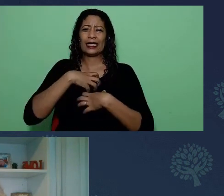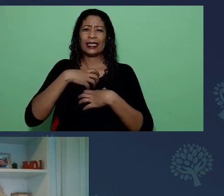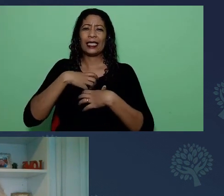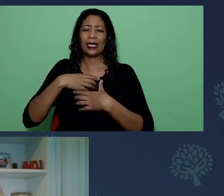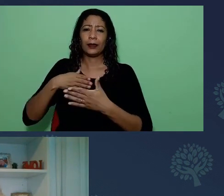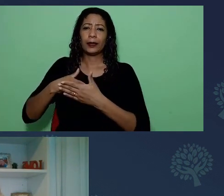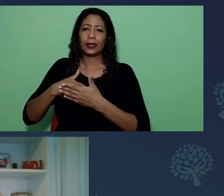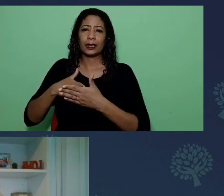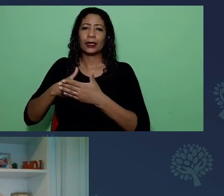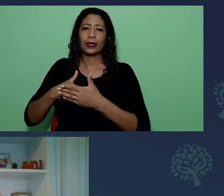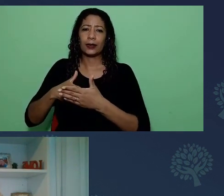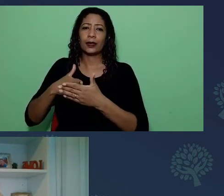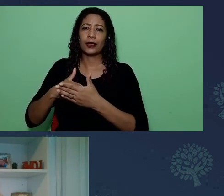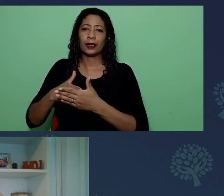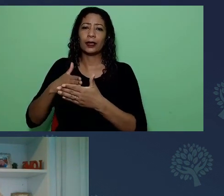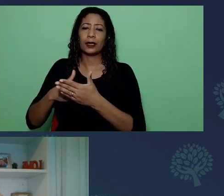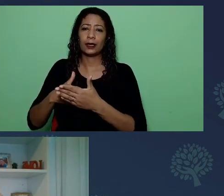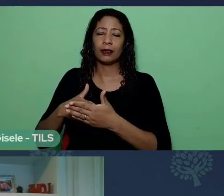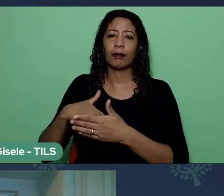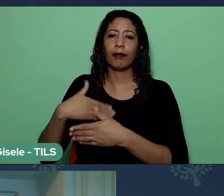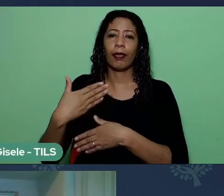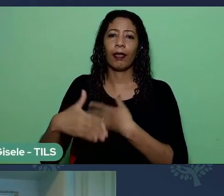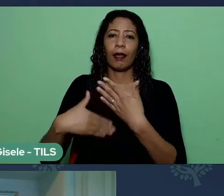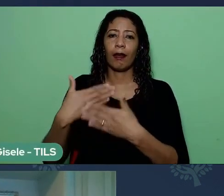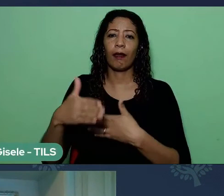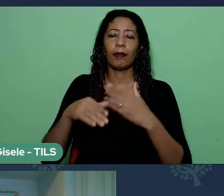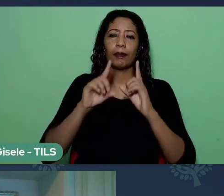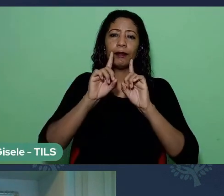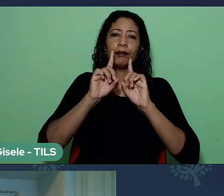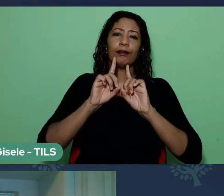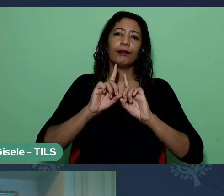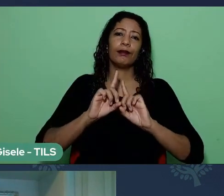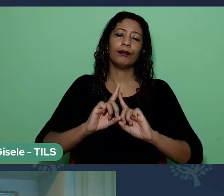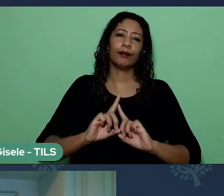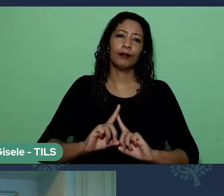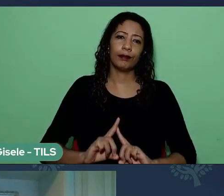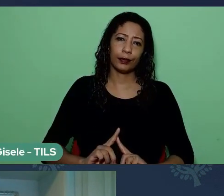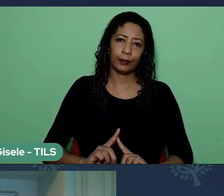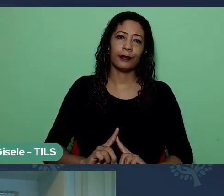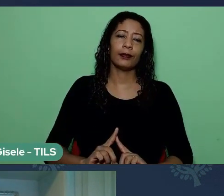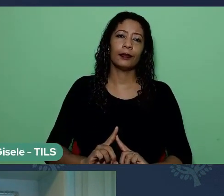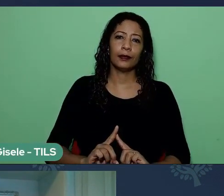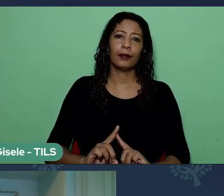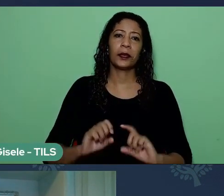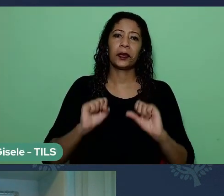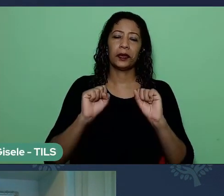ele acaba entrando num ciclo de depressão, o que acaba deixando ele mais